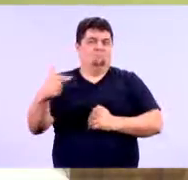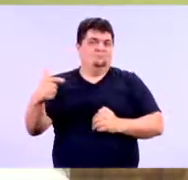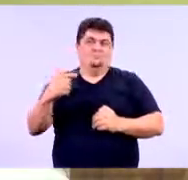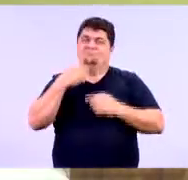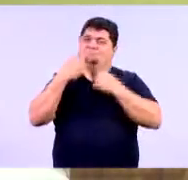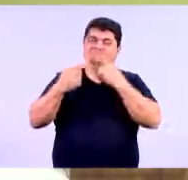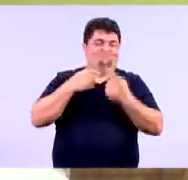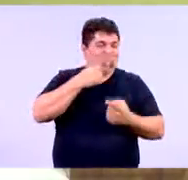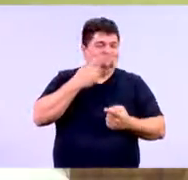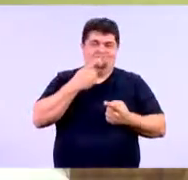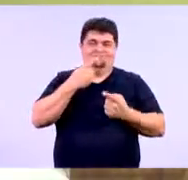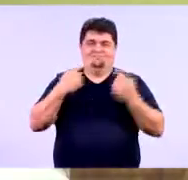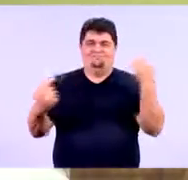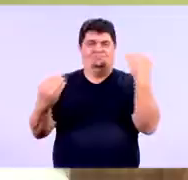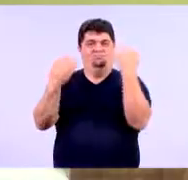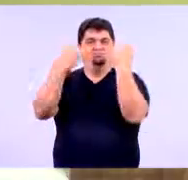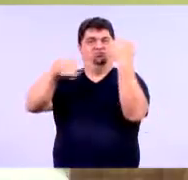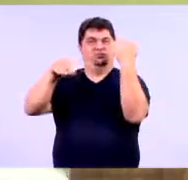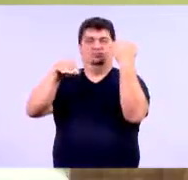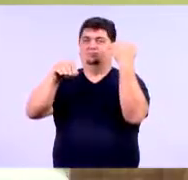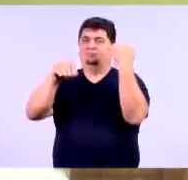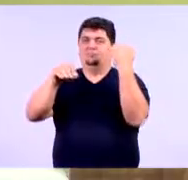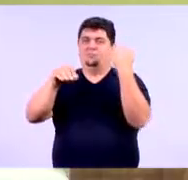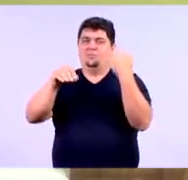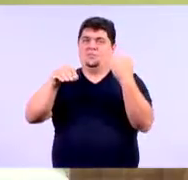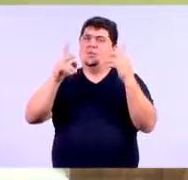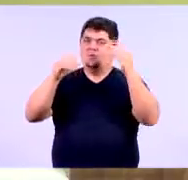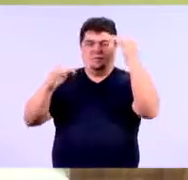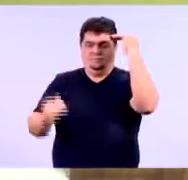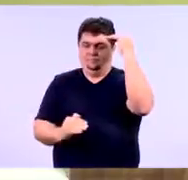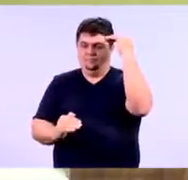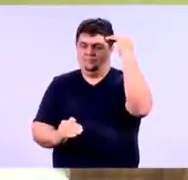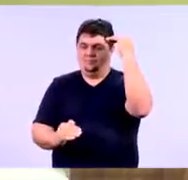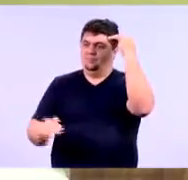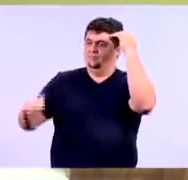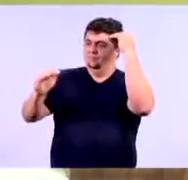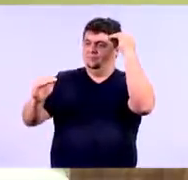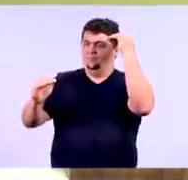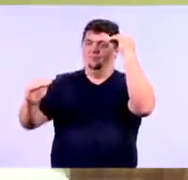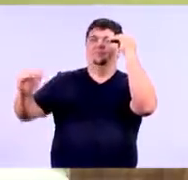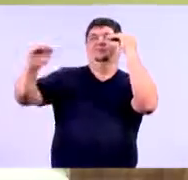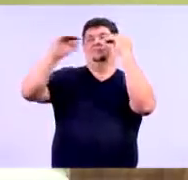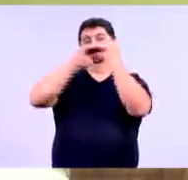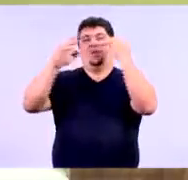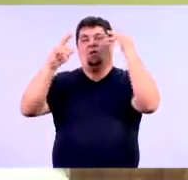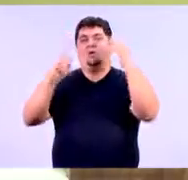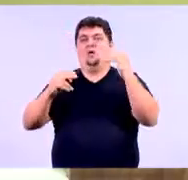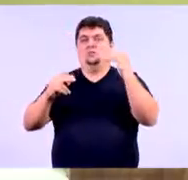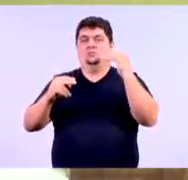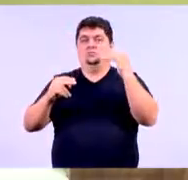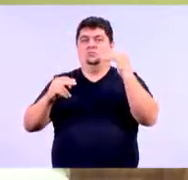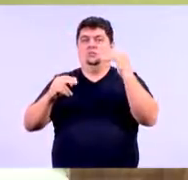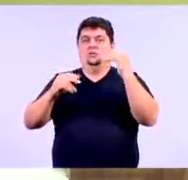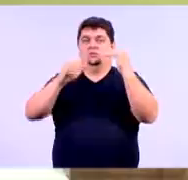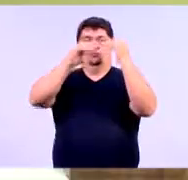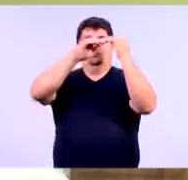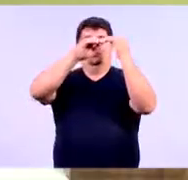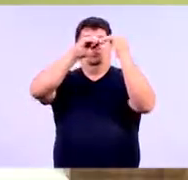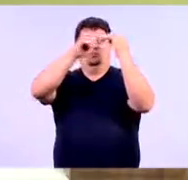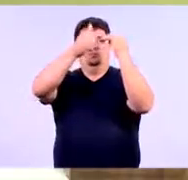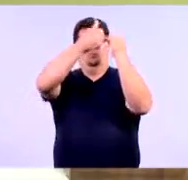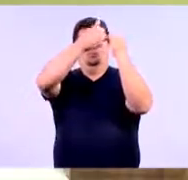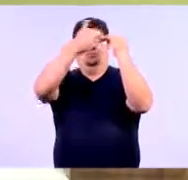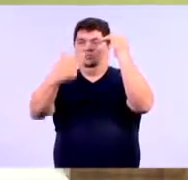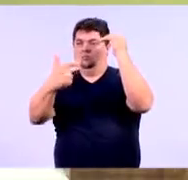de cima, ele não vai valer. E aí serve também para o último que está na base da pirâmide, que são, por exemplo, as instruções normativas.